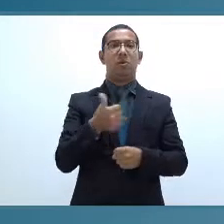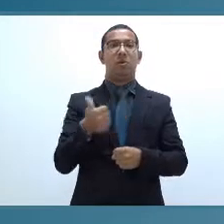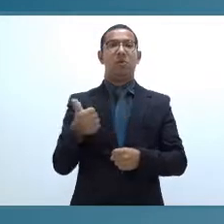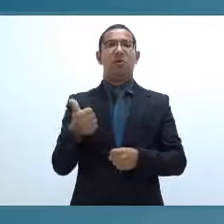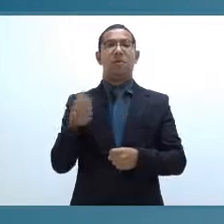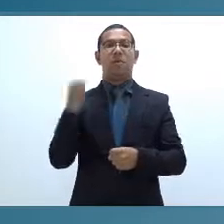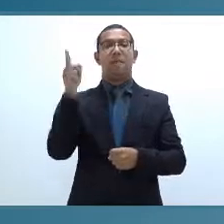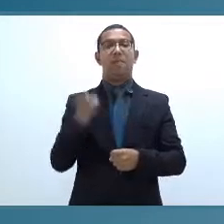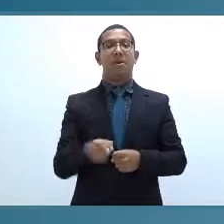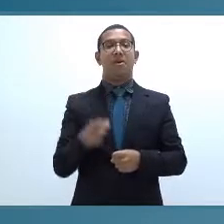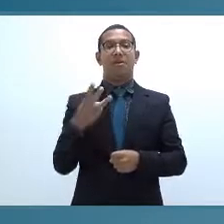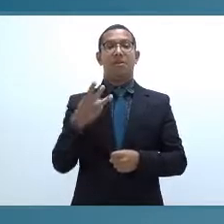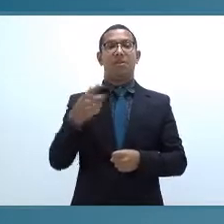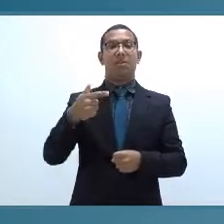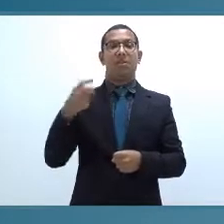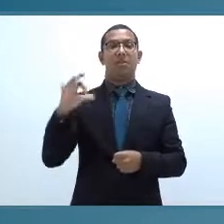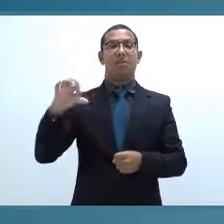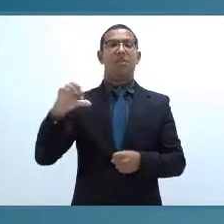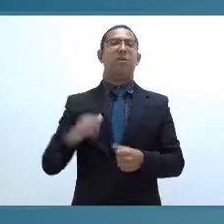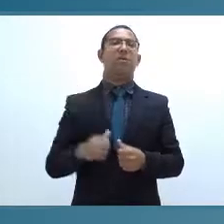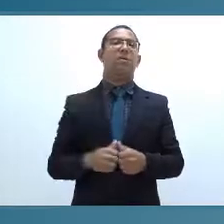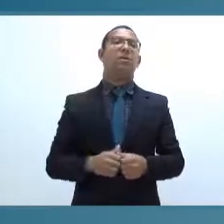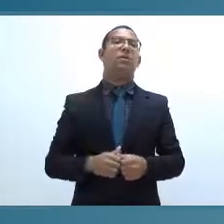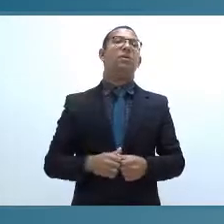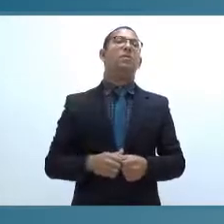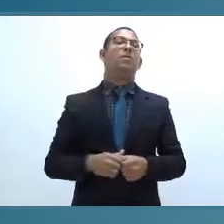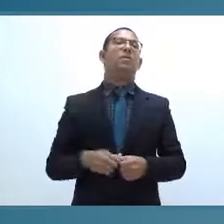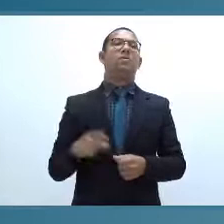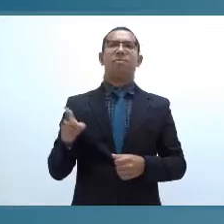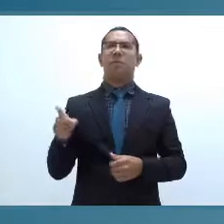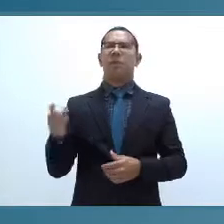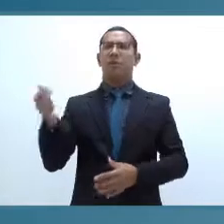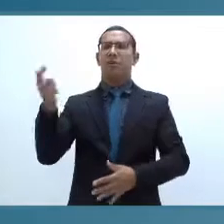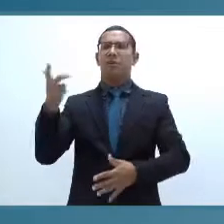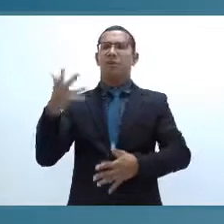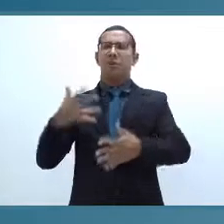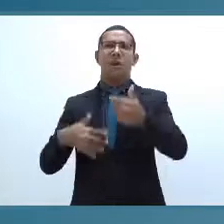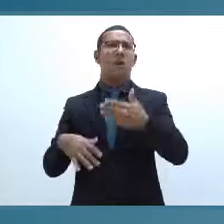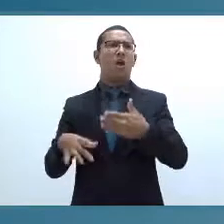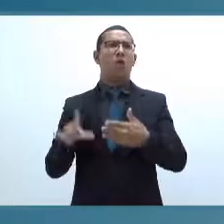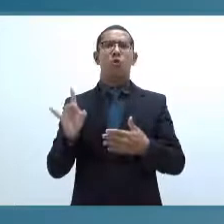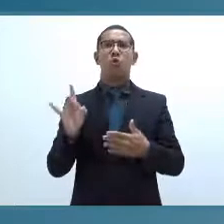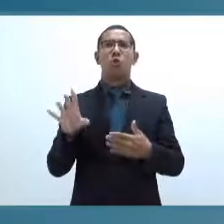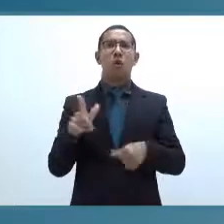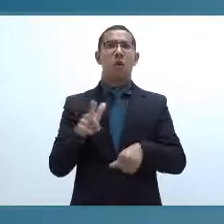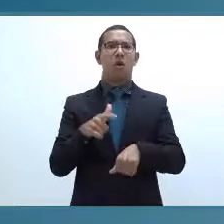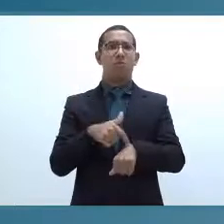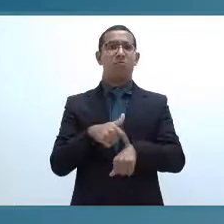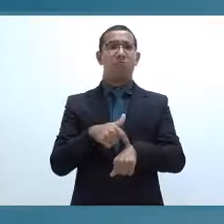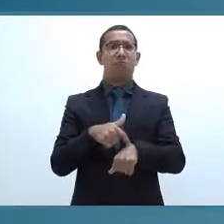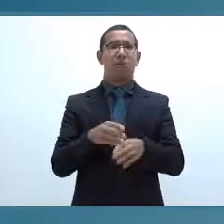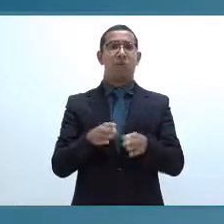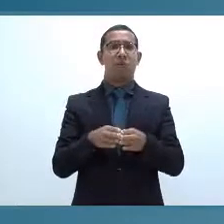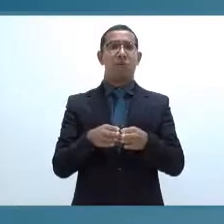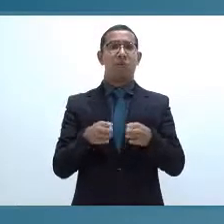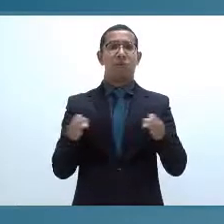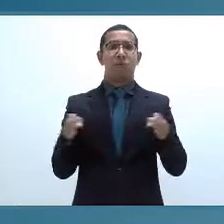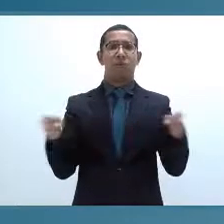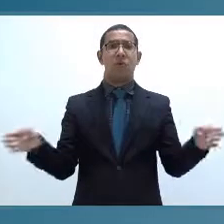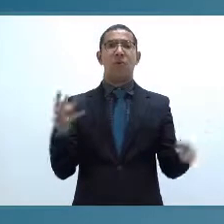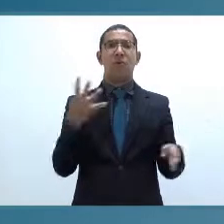2021/3479, ilustrativa apresentada, é tão somente porque a distância é muito para o